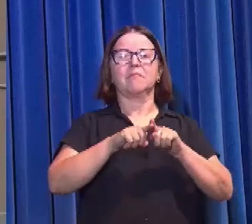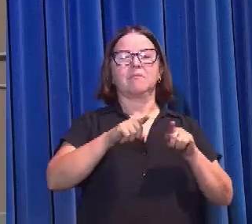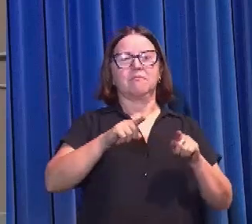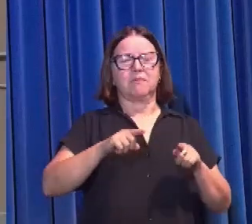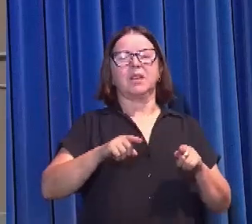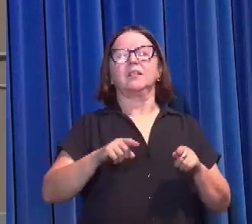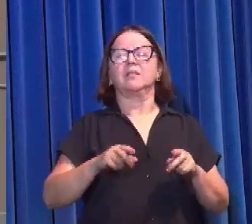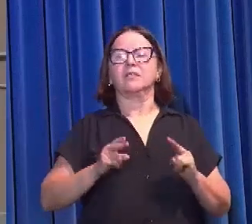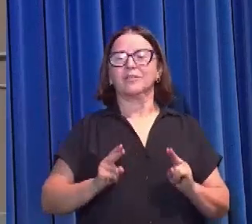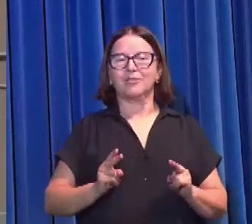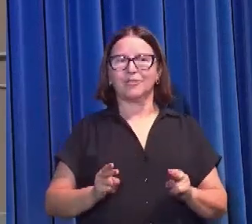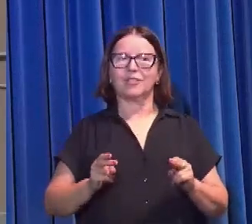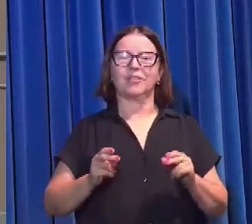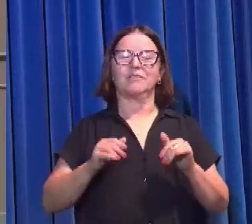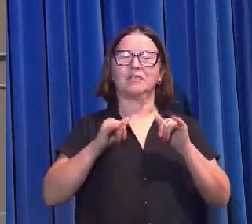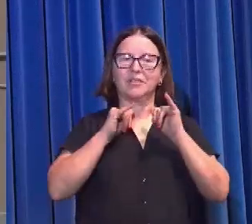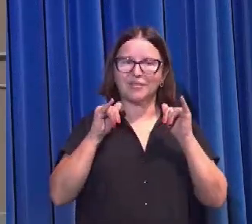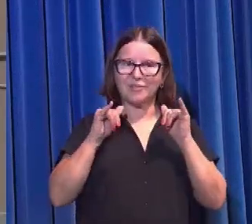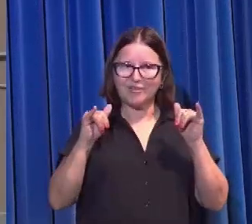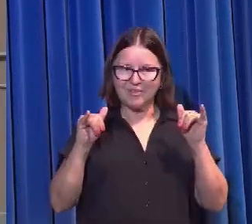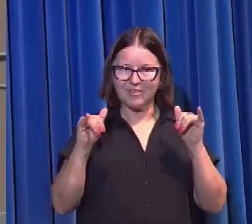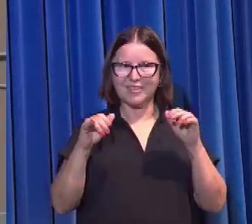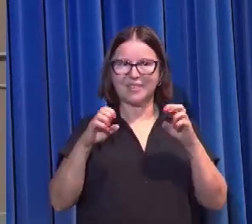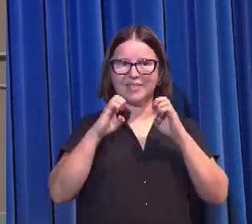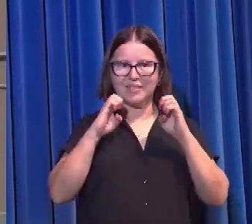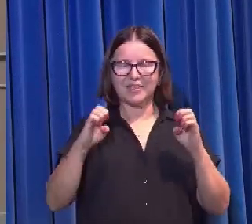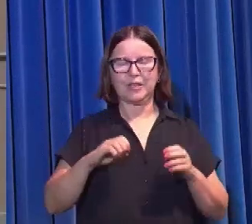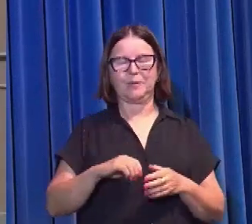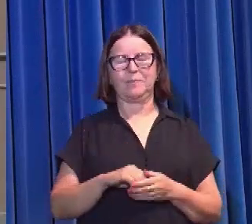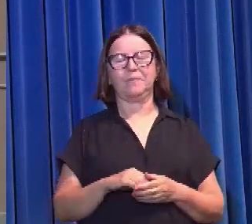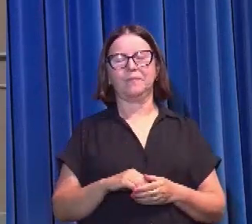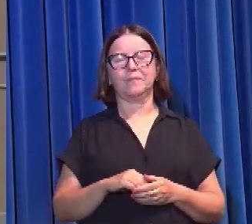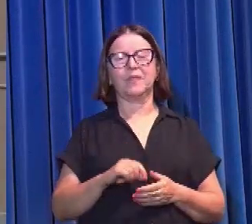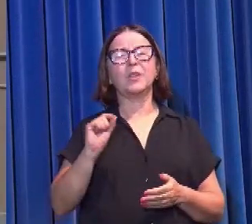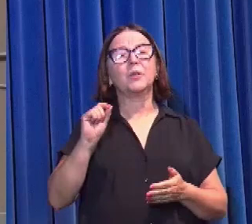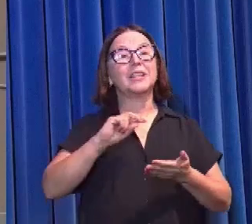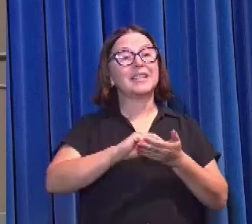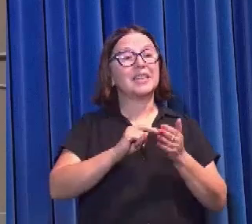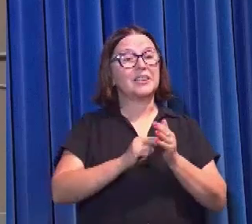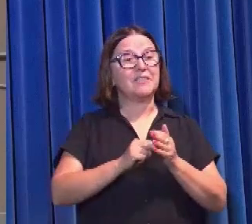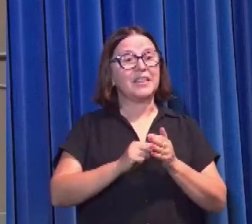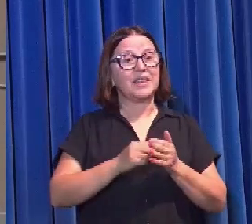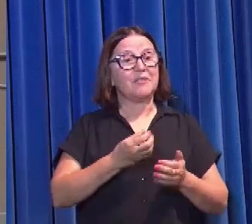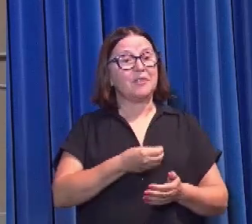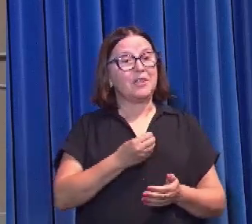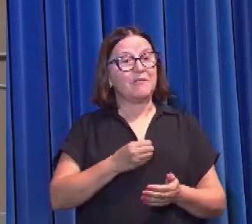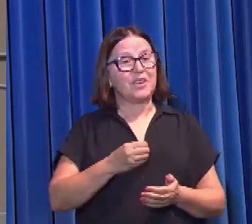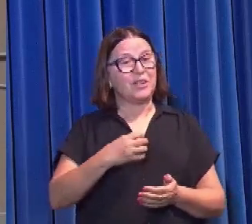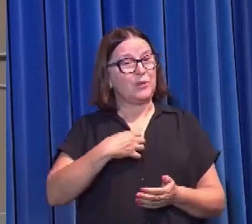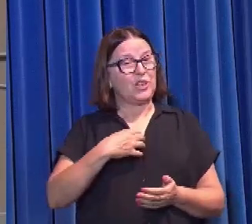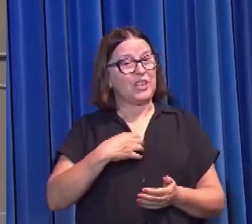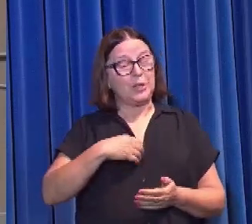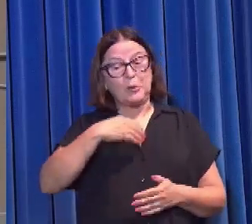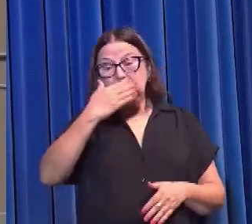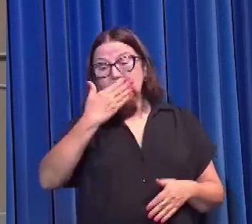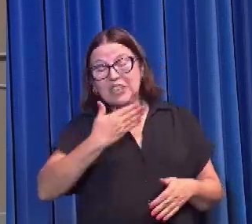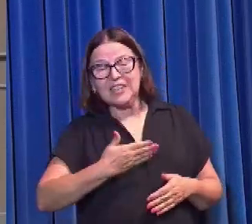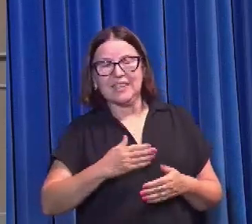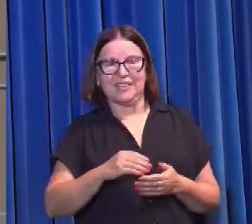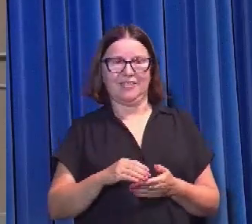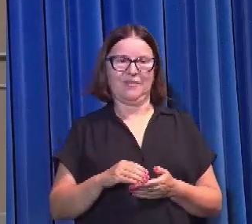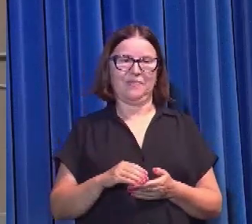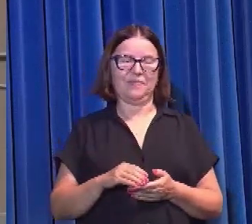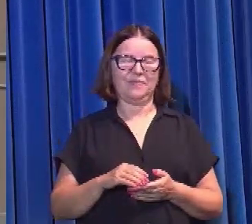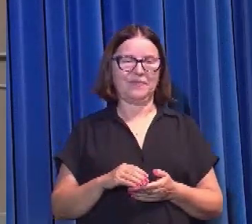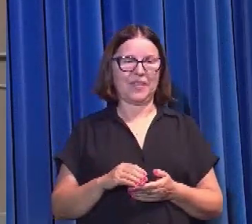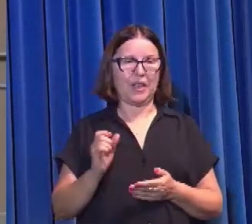autoridade. O que é andar de modo digno da vocação, irmãos? A palavra igreja, na Bíblia, no original